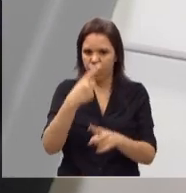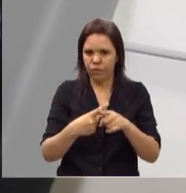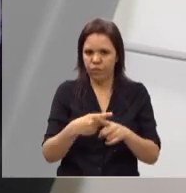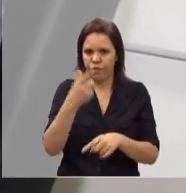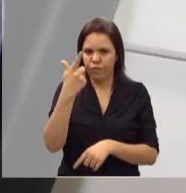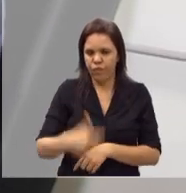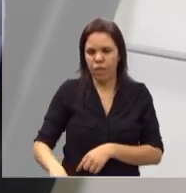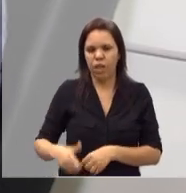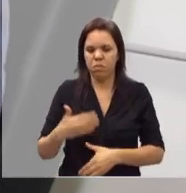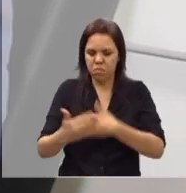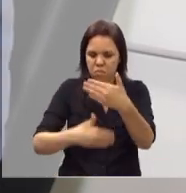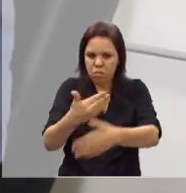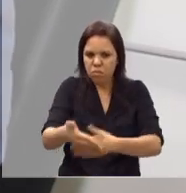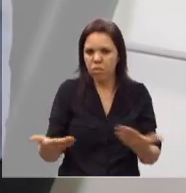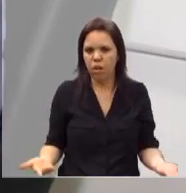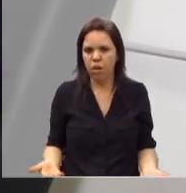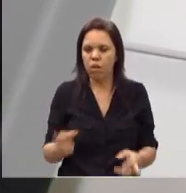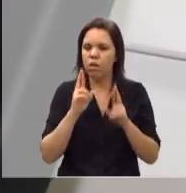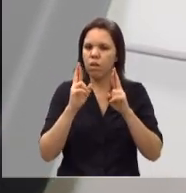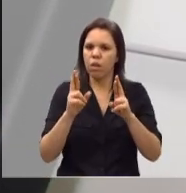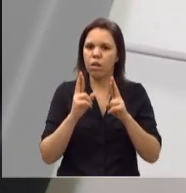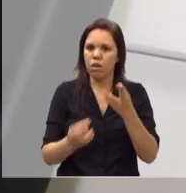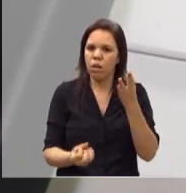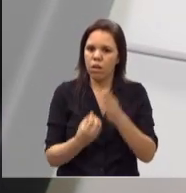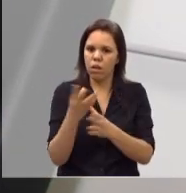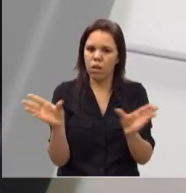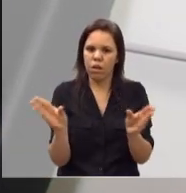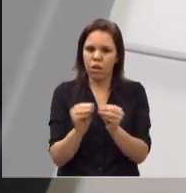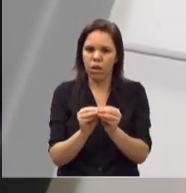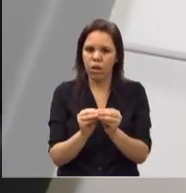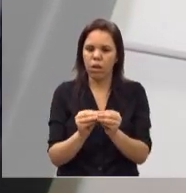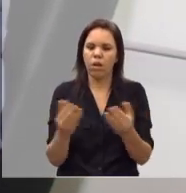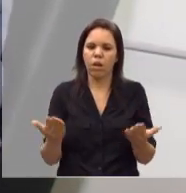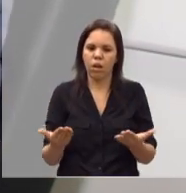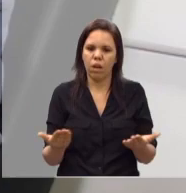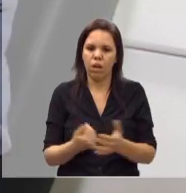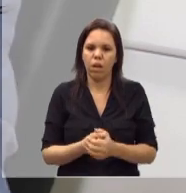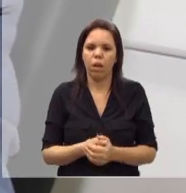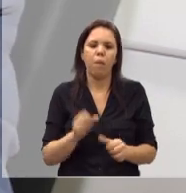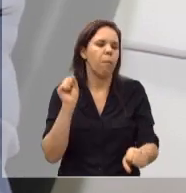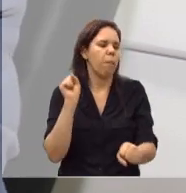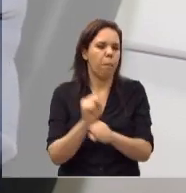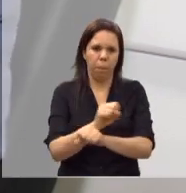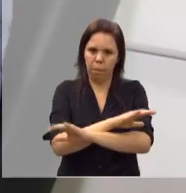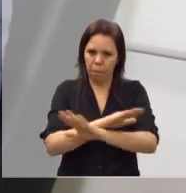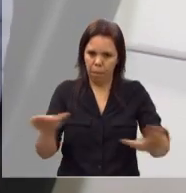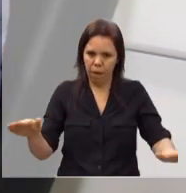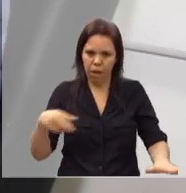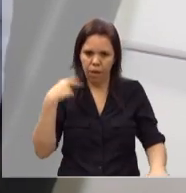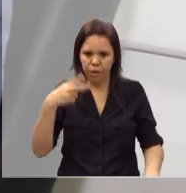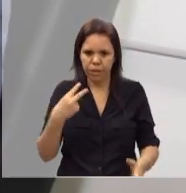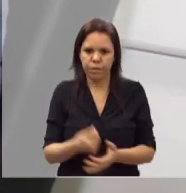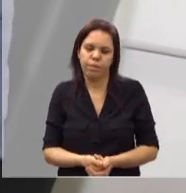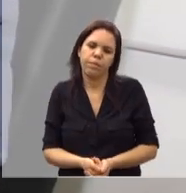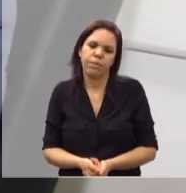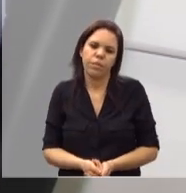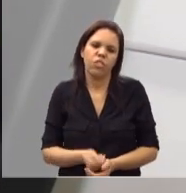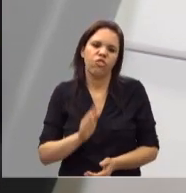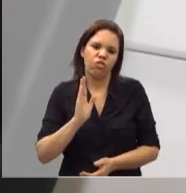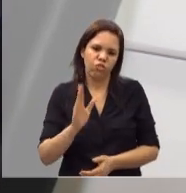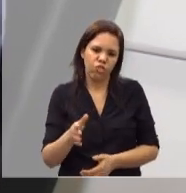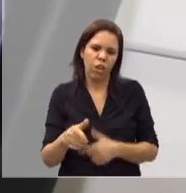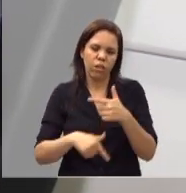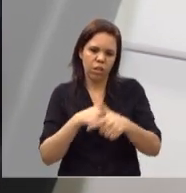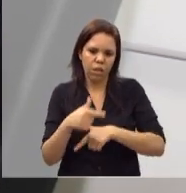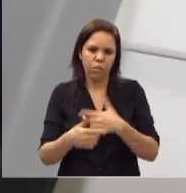mandatos consecutivos, que eu espero estar concluindo esse 5º mandato agora. Devo parar minha carreira como vereador, porque eu já dei